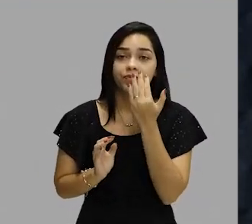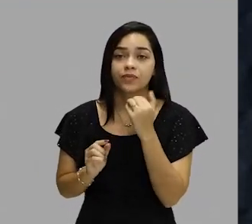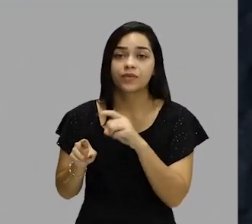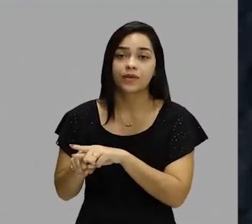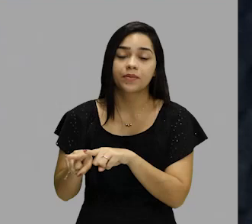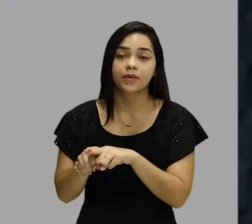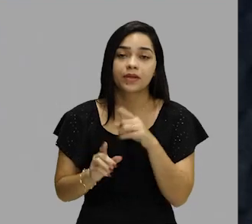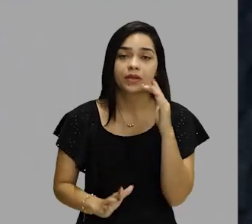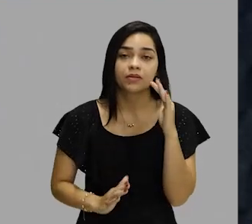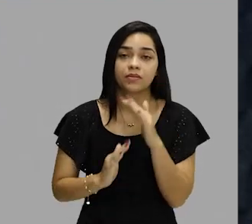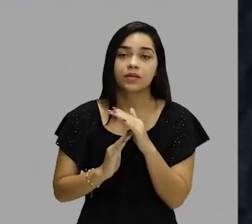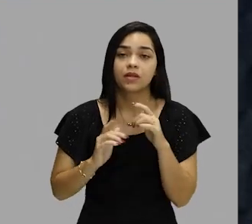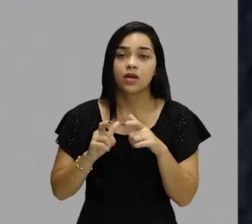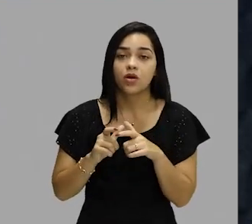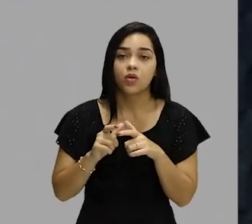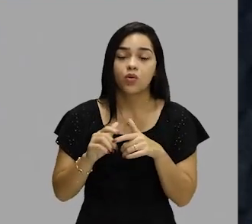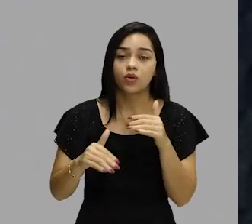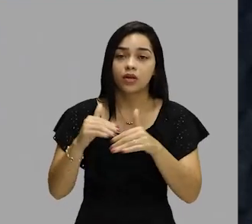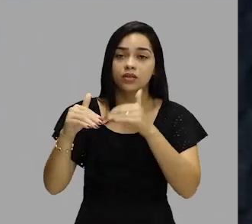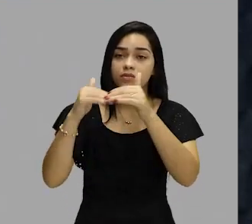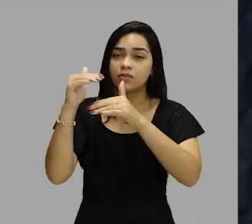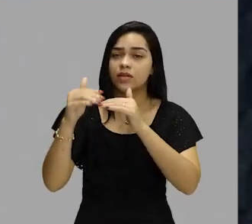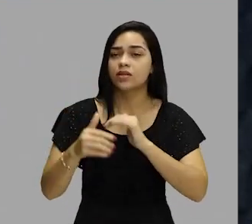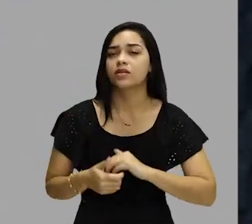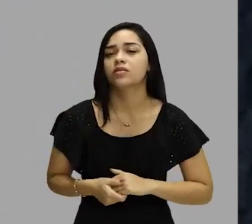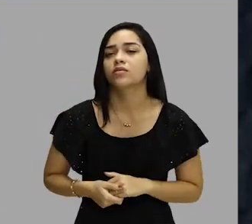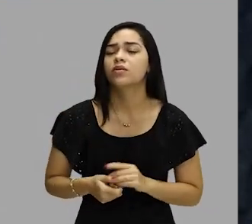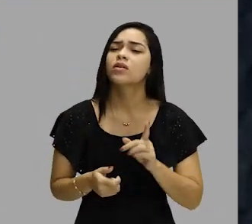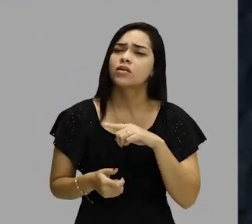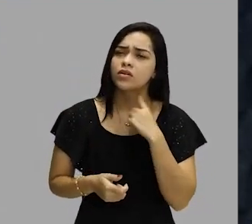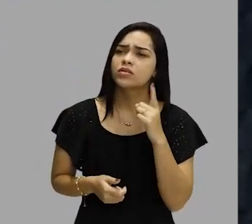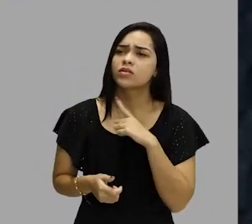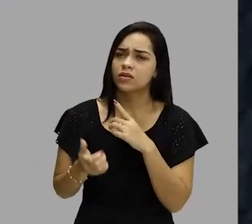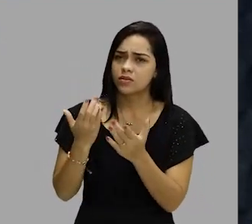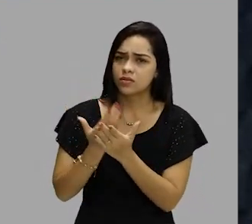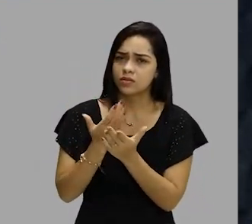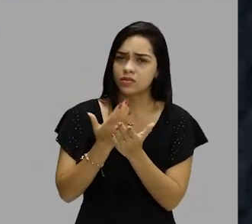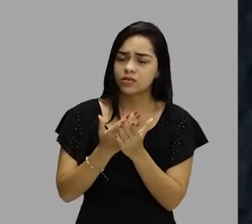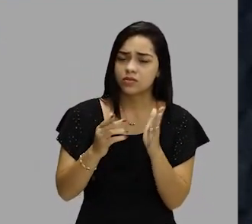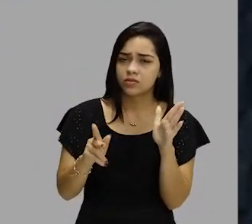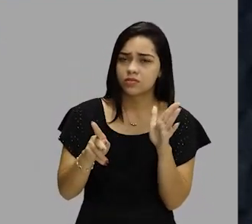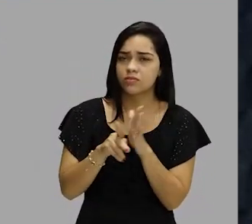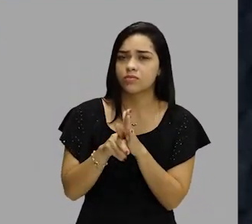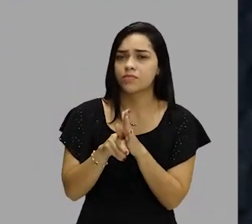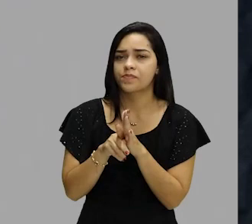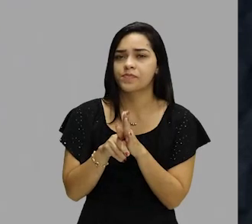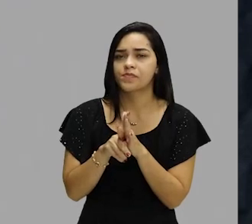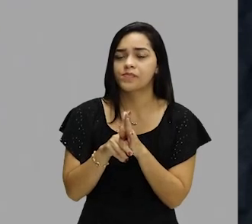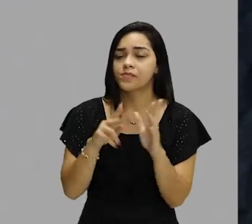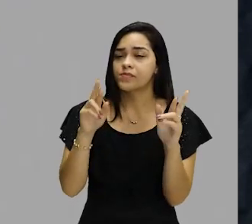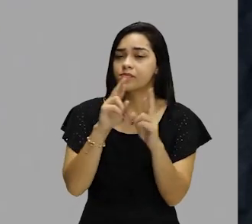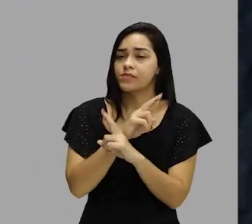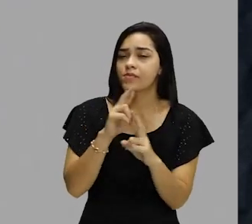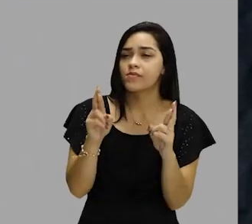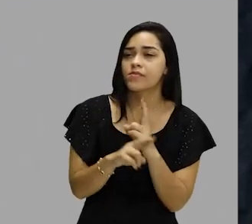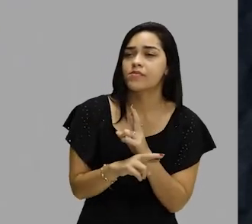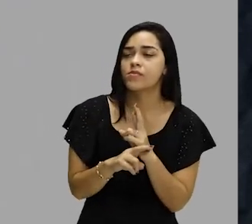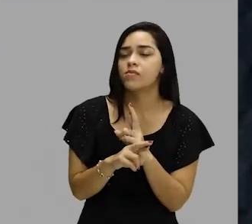limita o crescimento das populações. Nós vamos ter uma aula específica a respeito